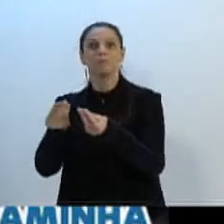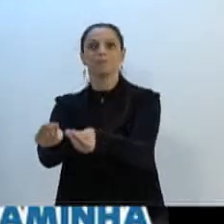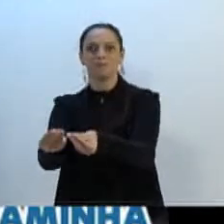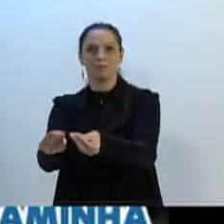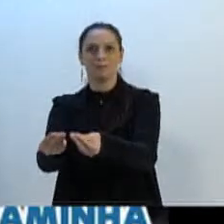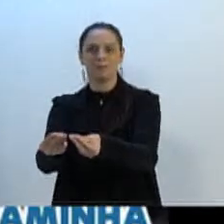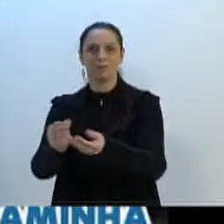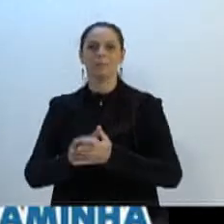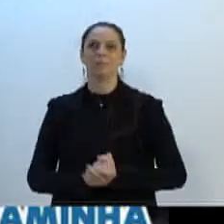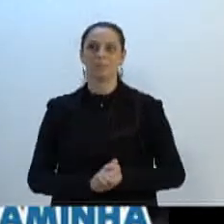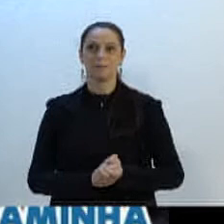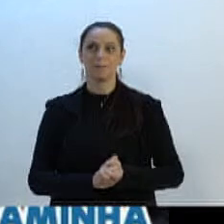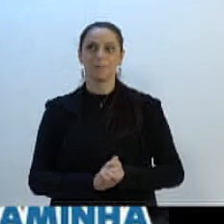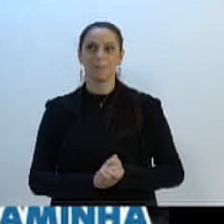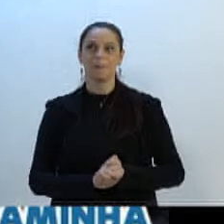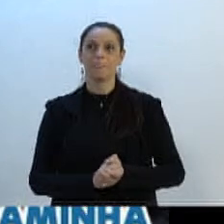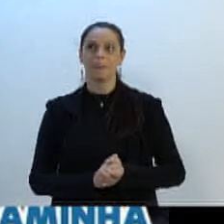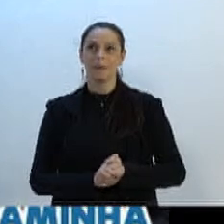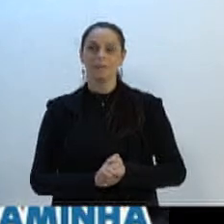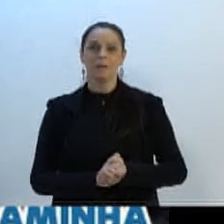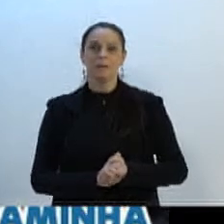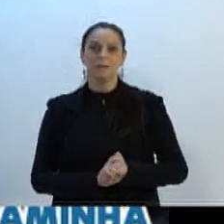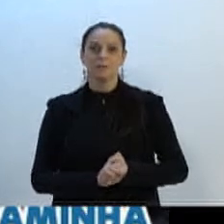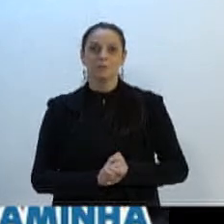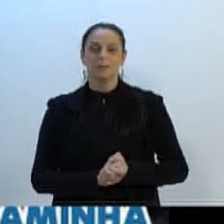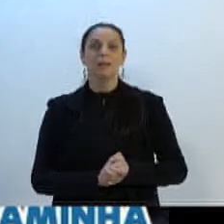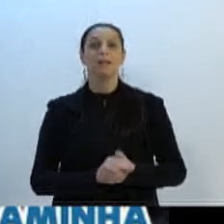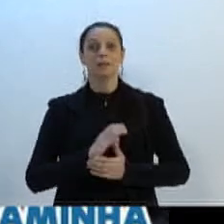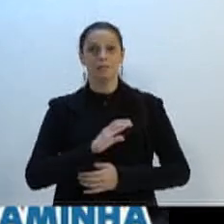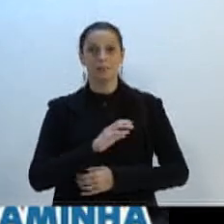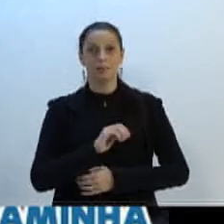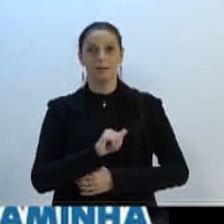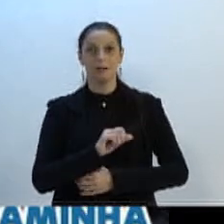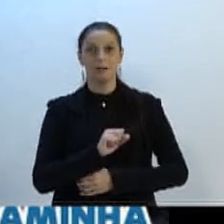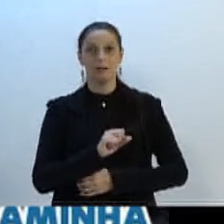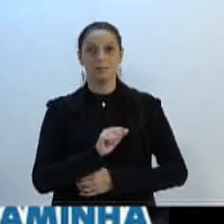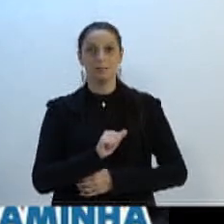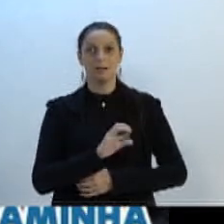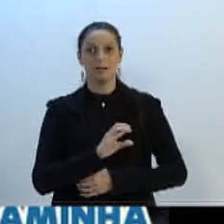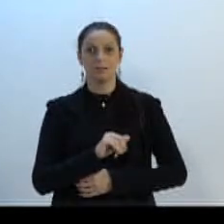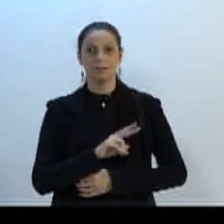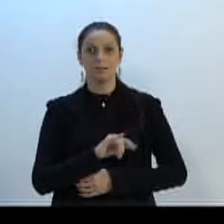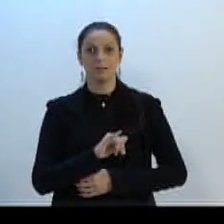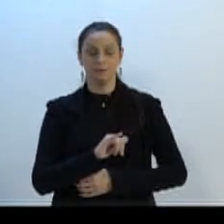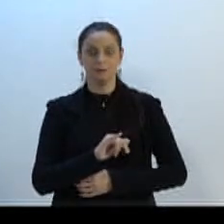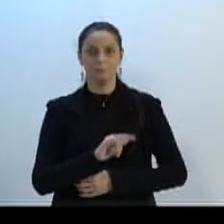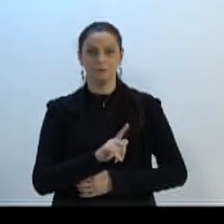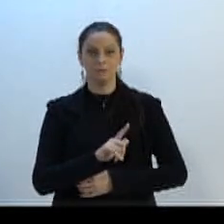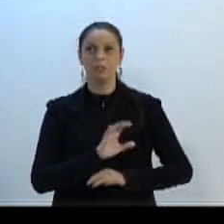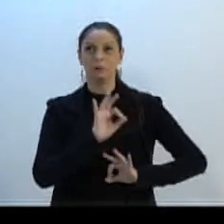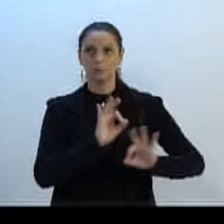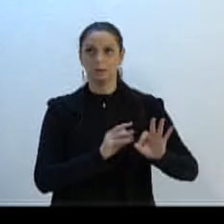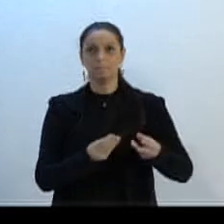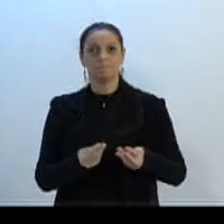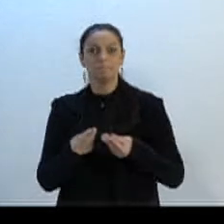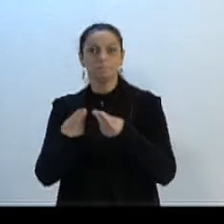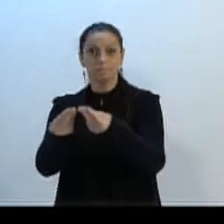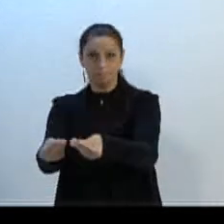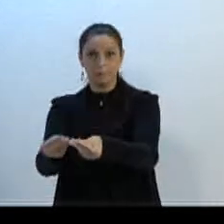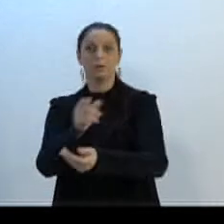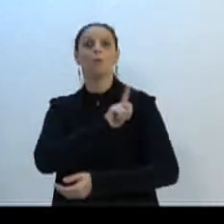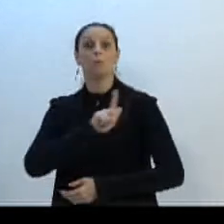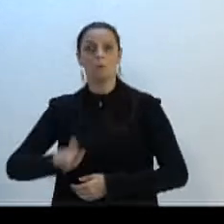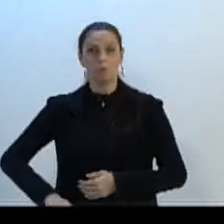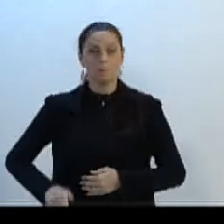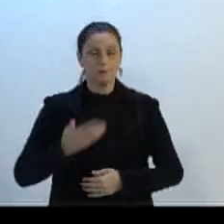através do próprio pessoal da Casa Civil. Fizemos esse encaminhamento ao governador, que se comprometeu, sim,